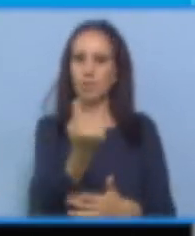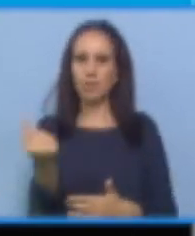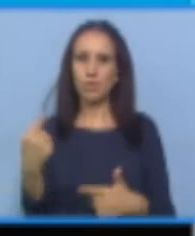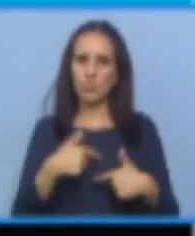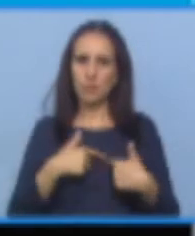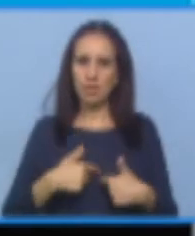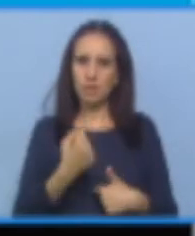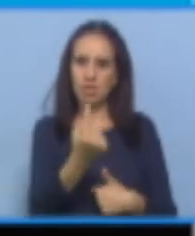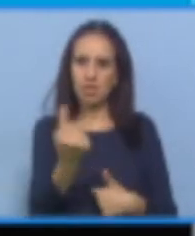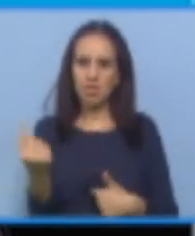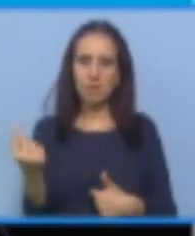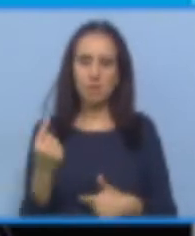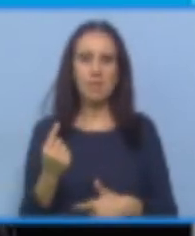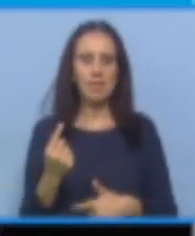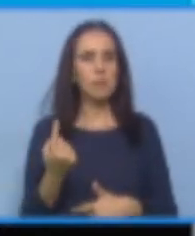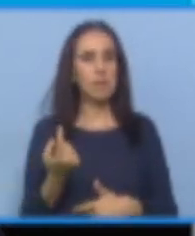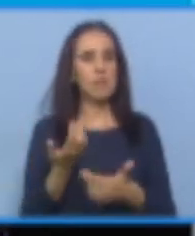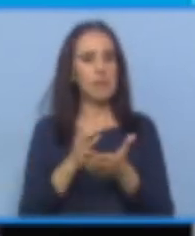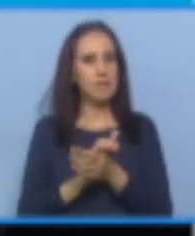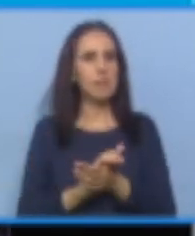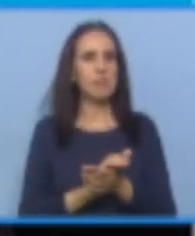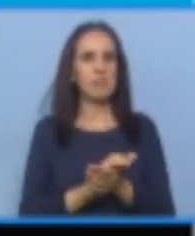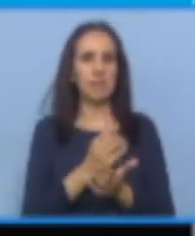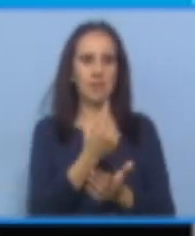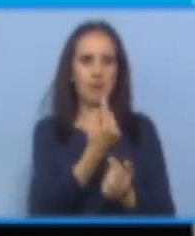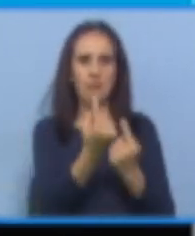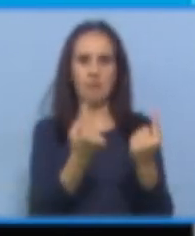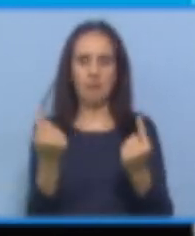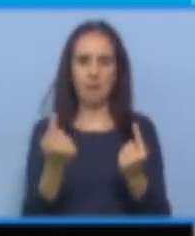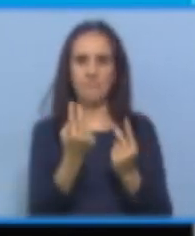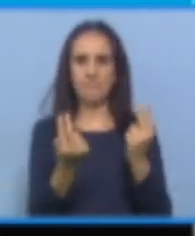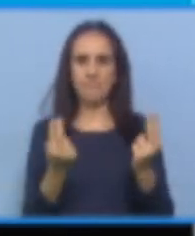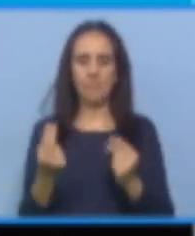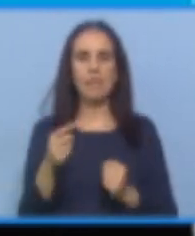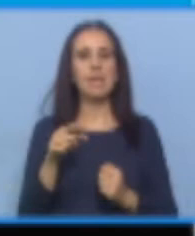coração a coração, e, portanto, casais a casais,